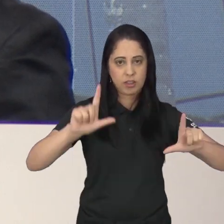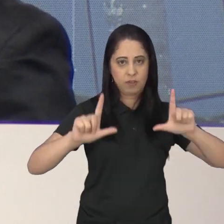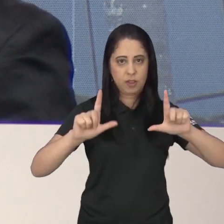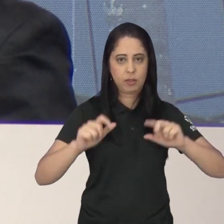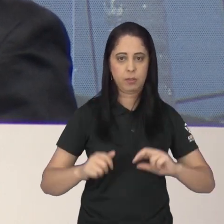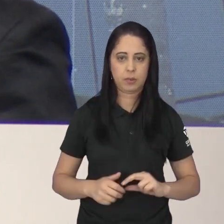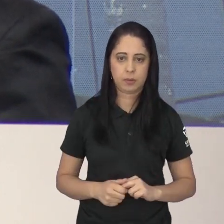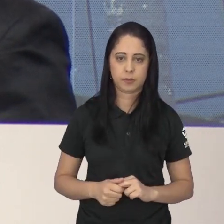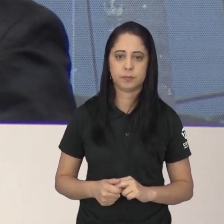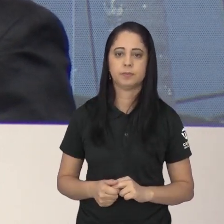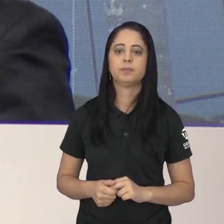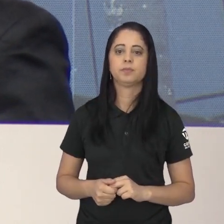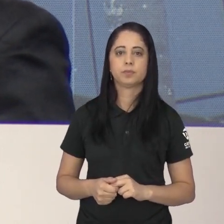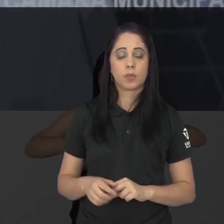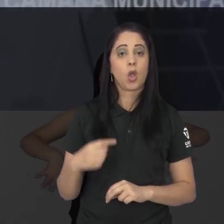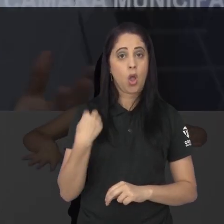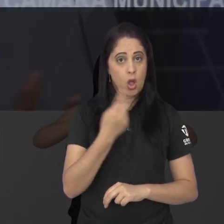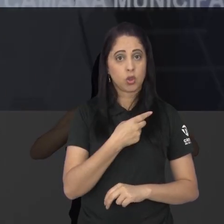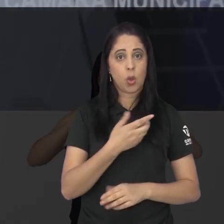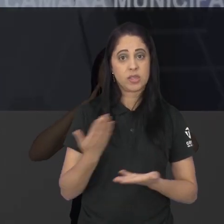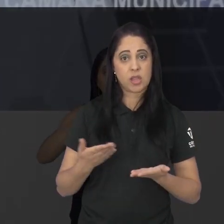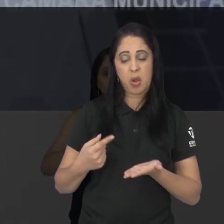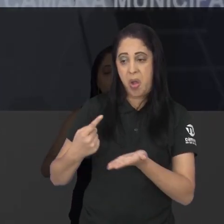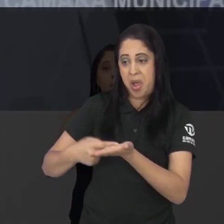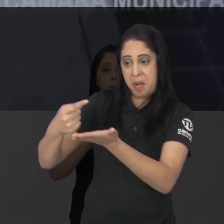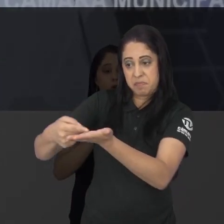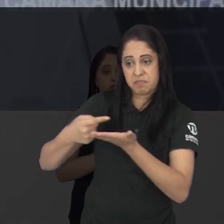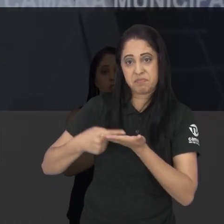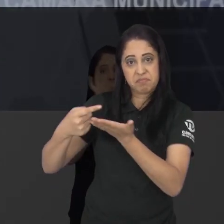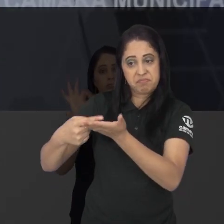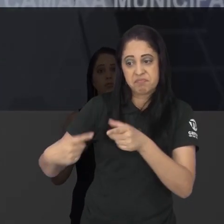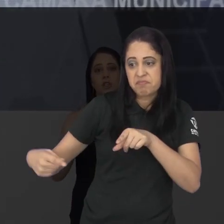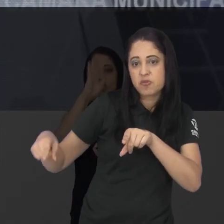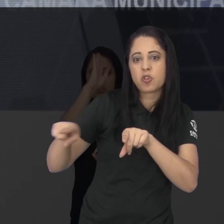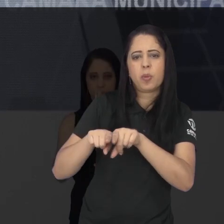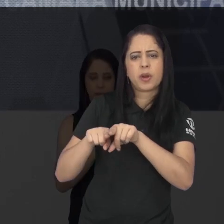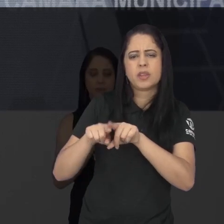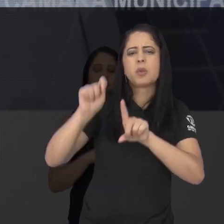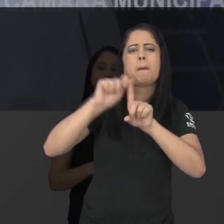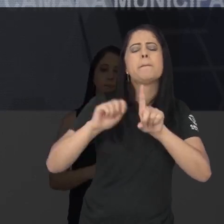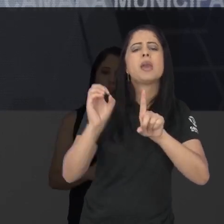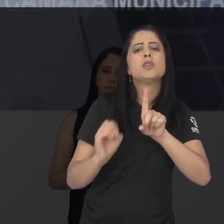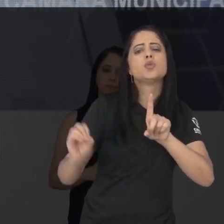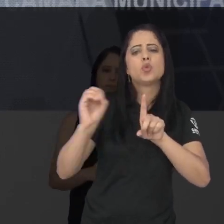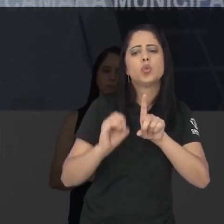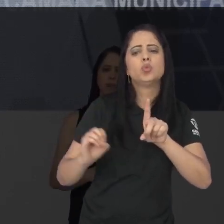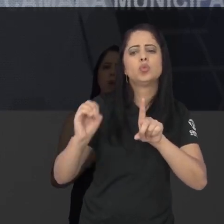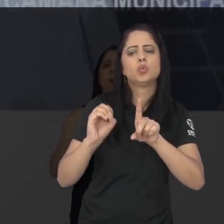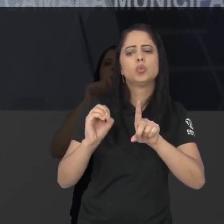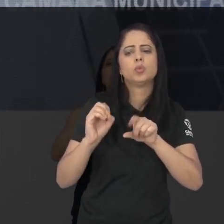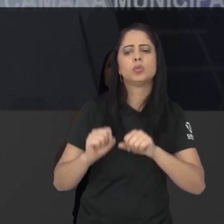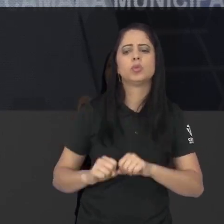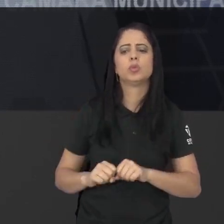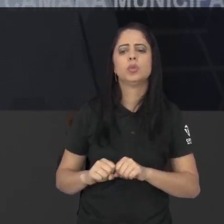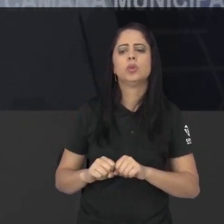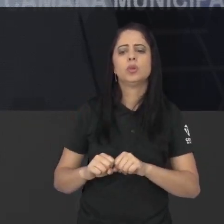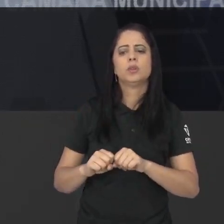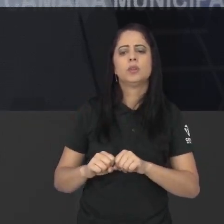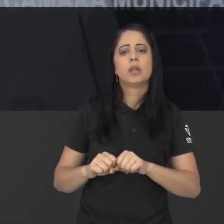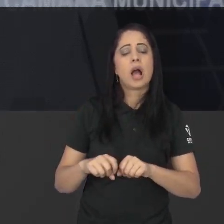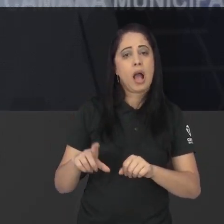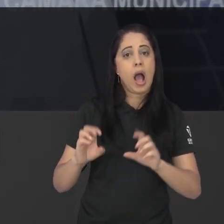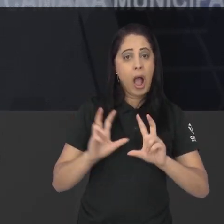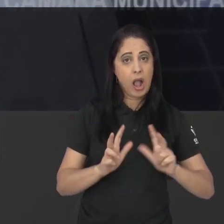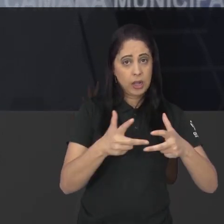Contas na TV Câmara de São José. Fizemos aí um termo de cooperação com o Tribunal de Contas, foi em outubro, né? Outubro estive lá, a